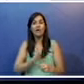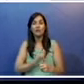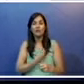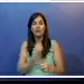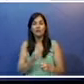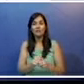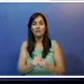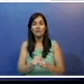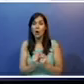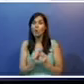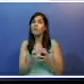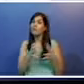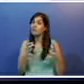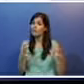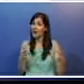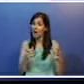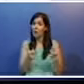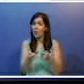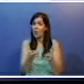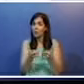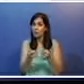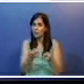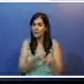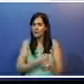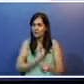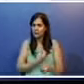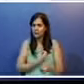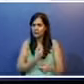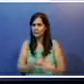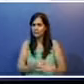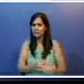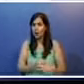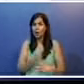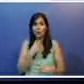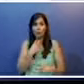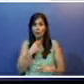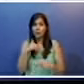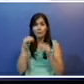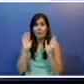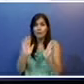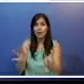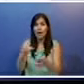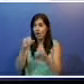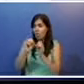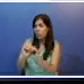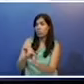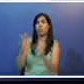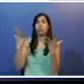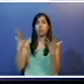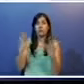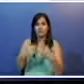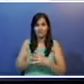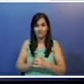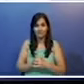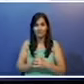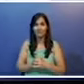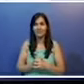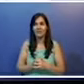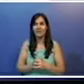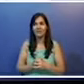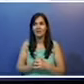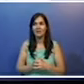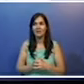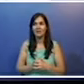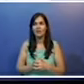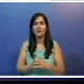nosso controle sobre ela. Não podemos deixá-la simplesmente acontecer com